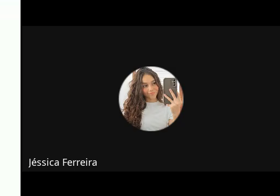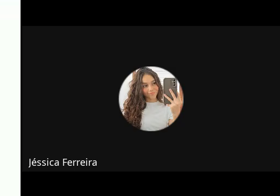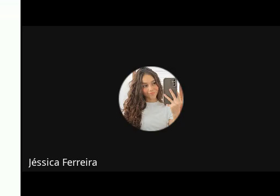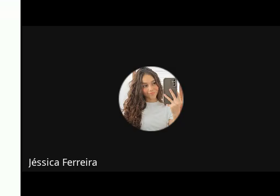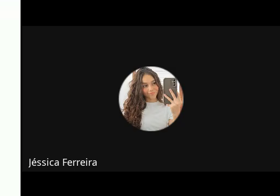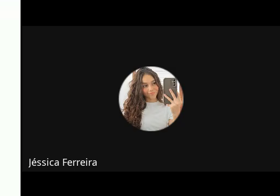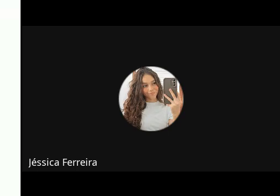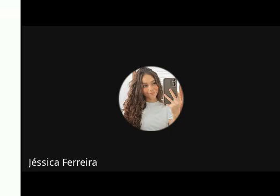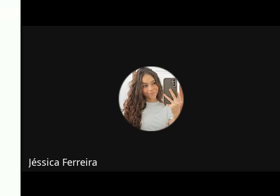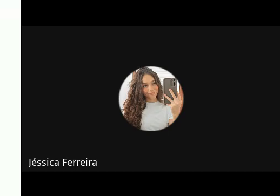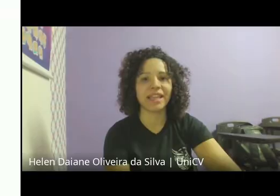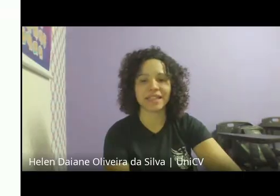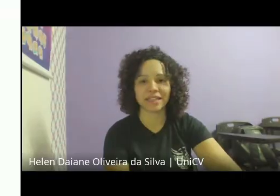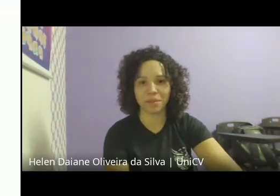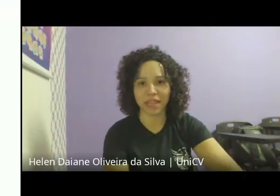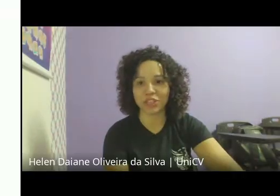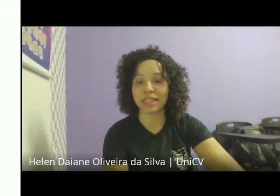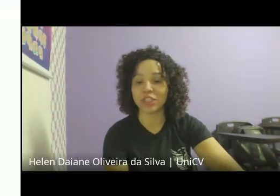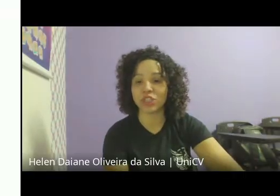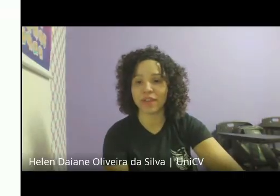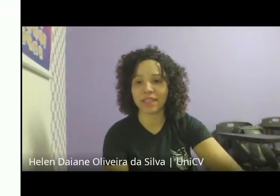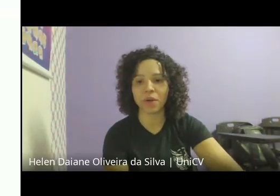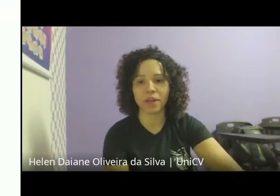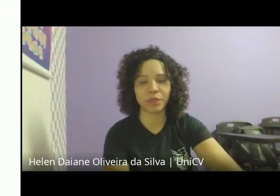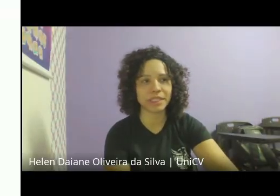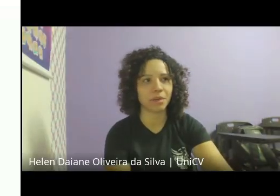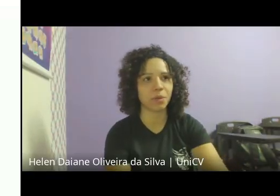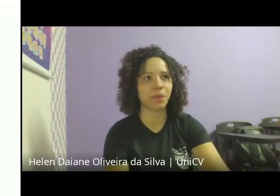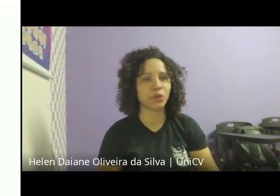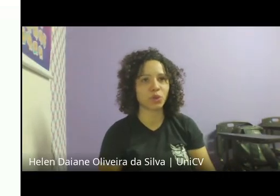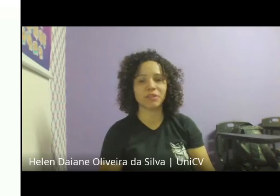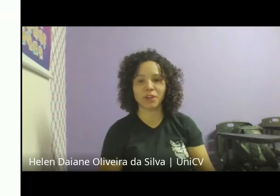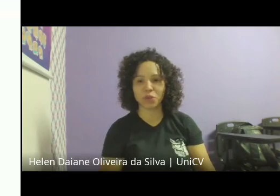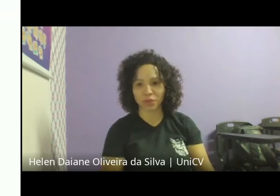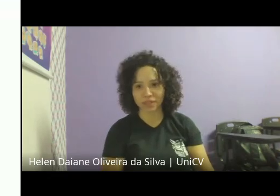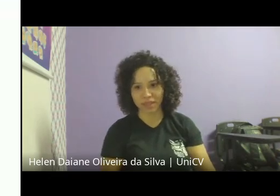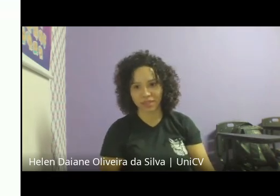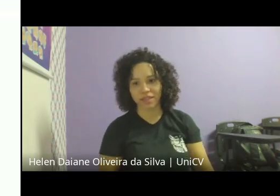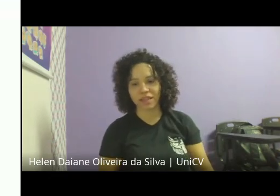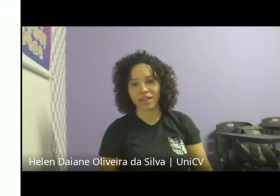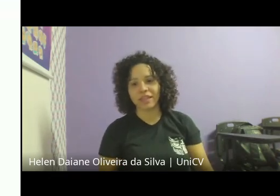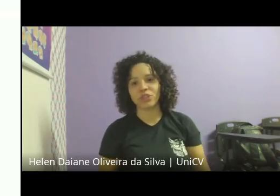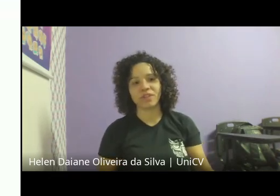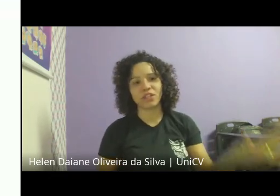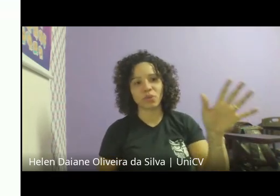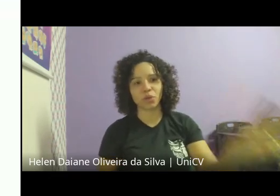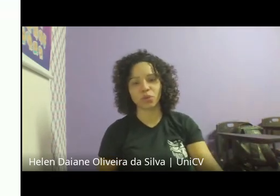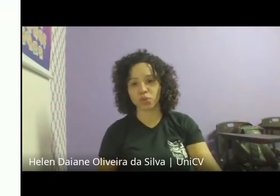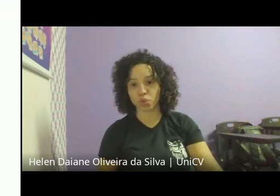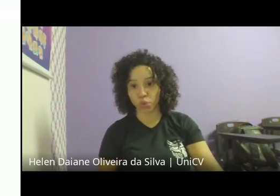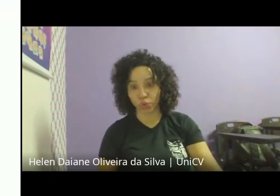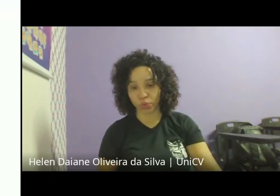falando com eles também, traduzindo. Exatamente. Se a gente tivesse agora, por exemplo, eu estou aqui falando com vocês, e tivesse